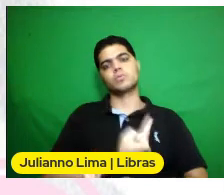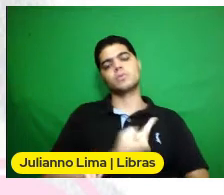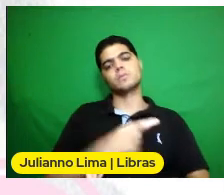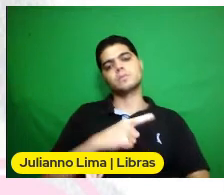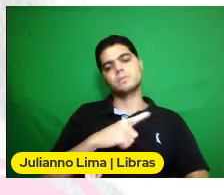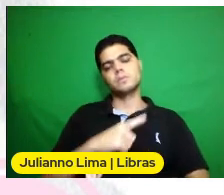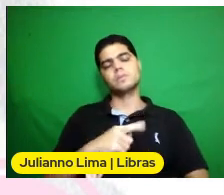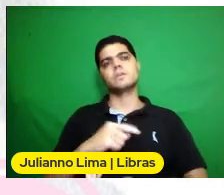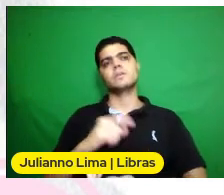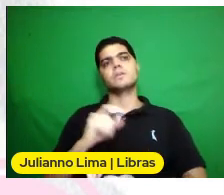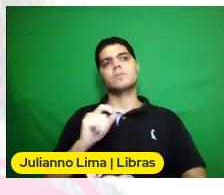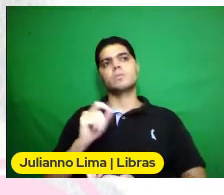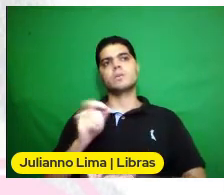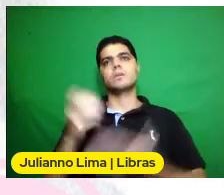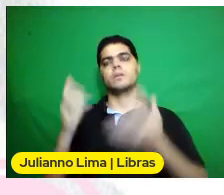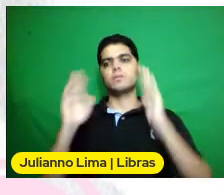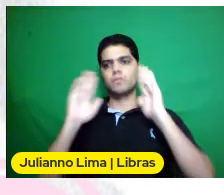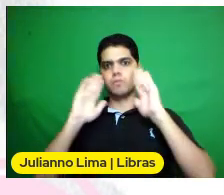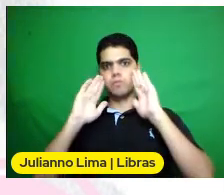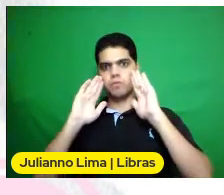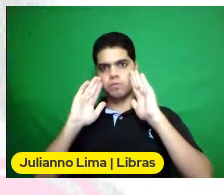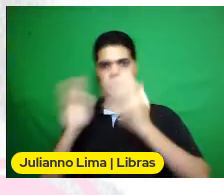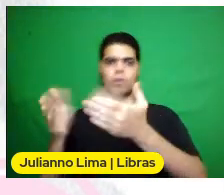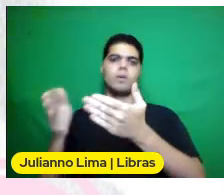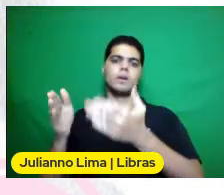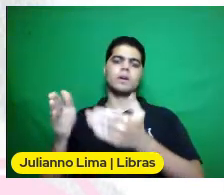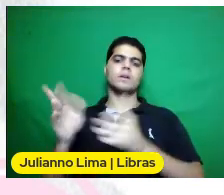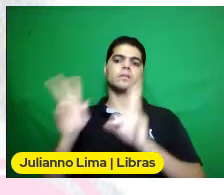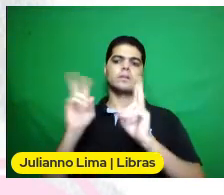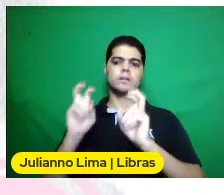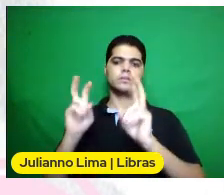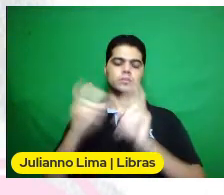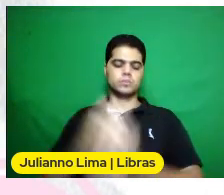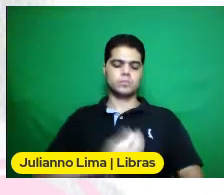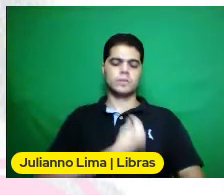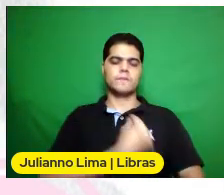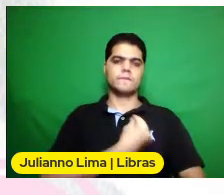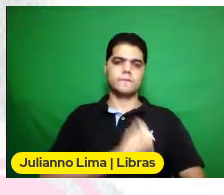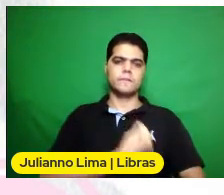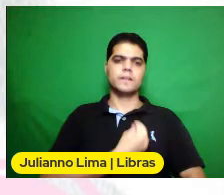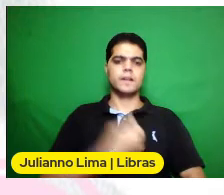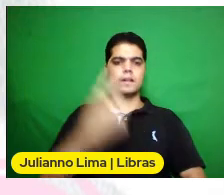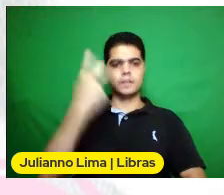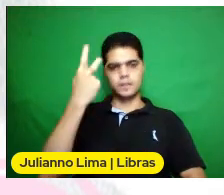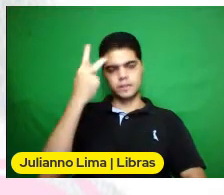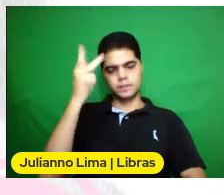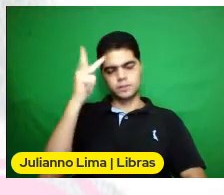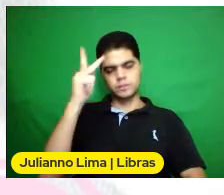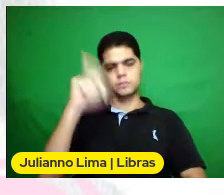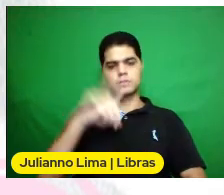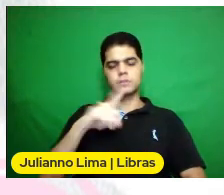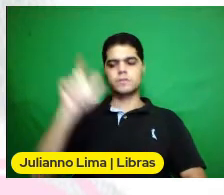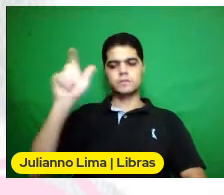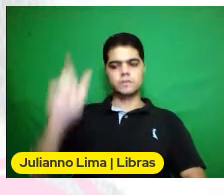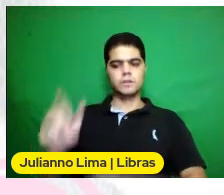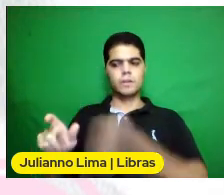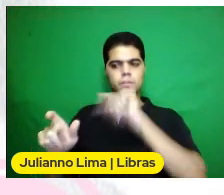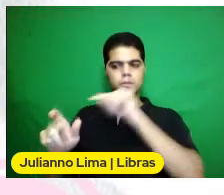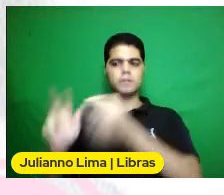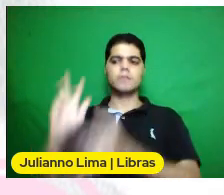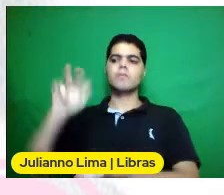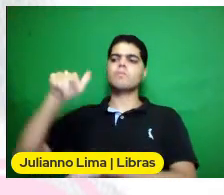que a gente se focou na história foi o motivo dela ter ido à guerra,